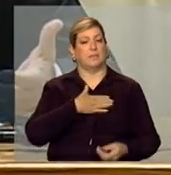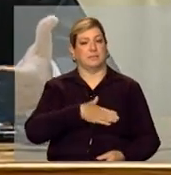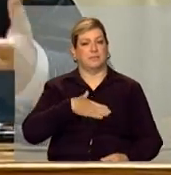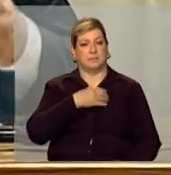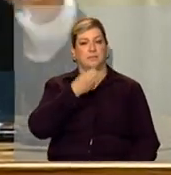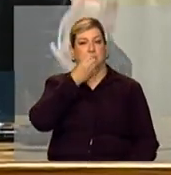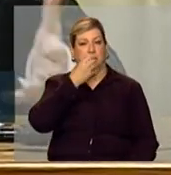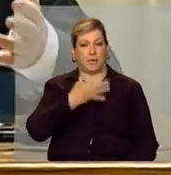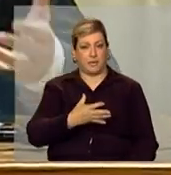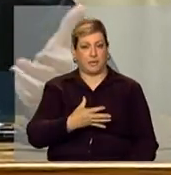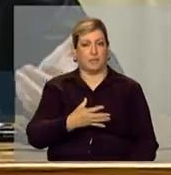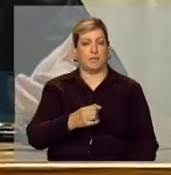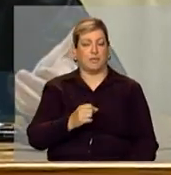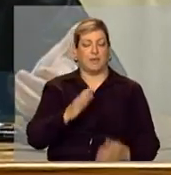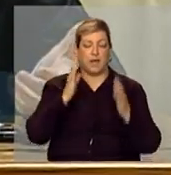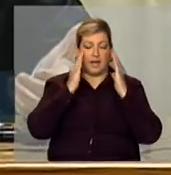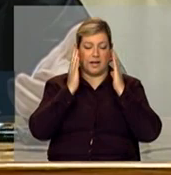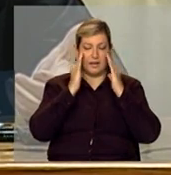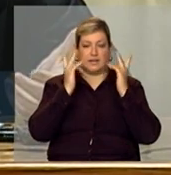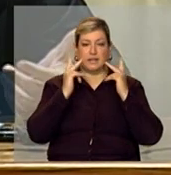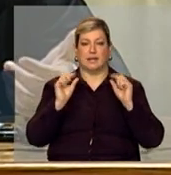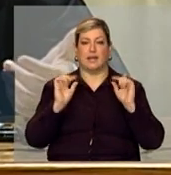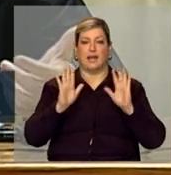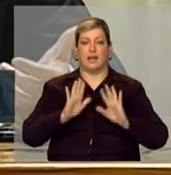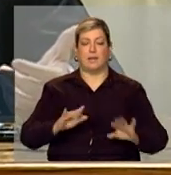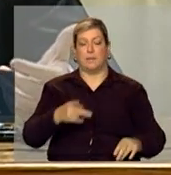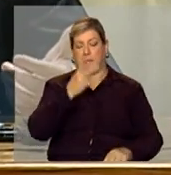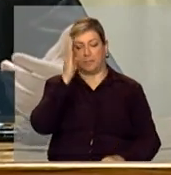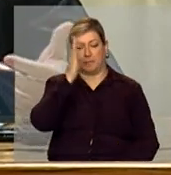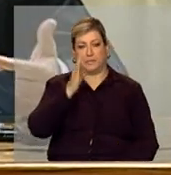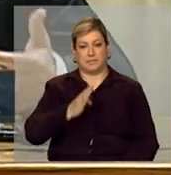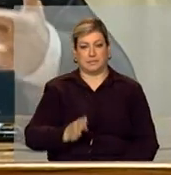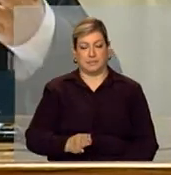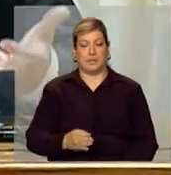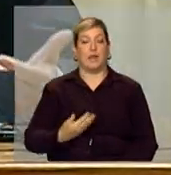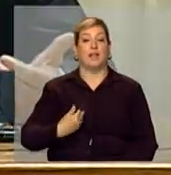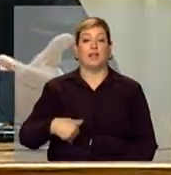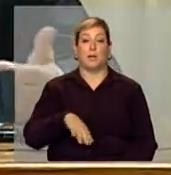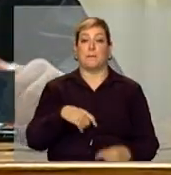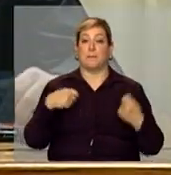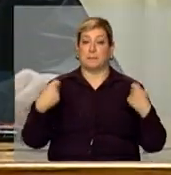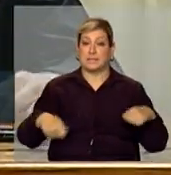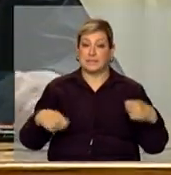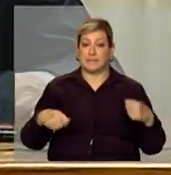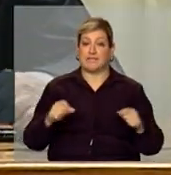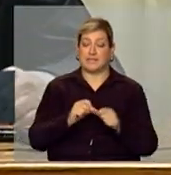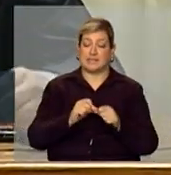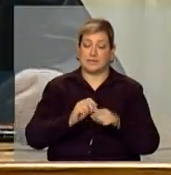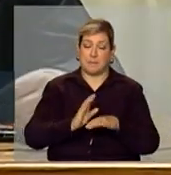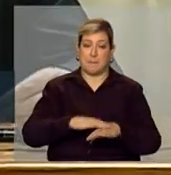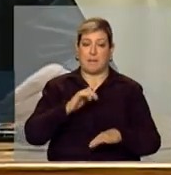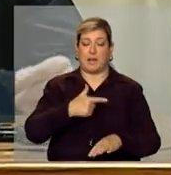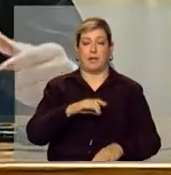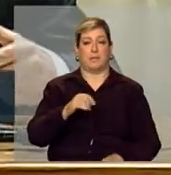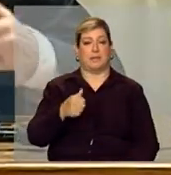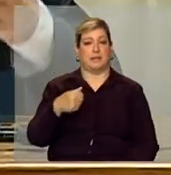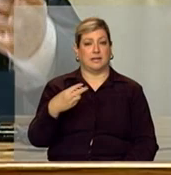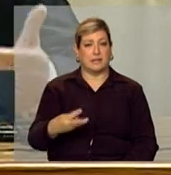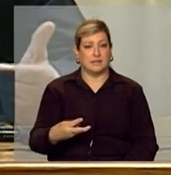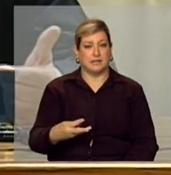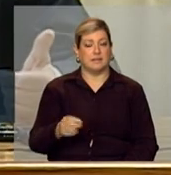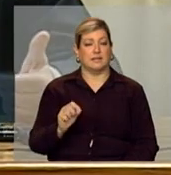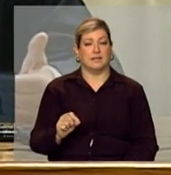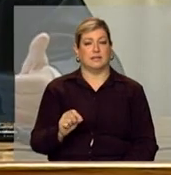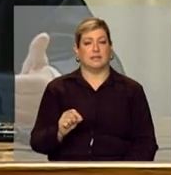satisfatório para a população brasileira temos que fazer mais em 2000 13 as